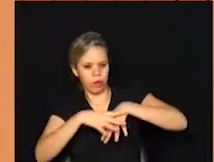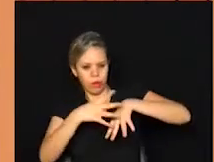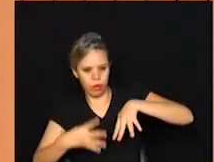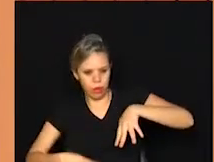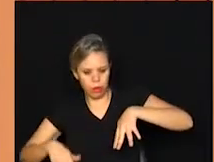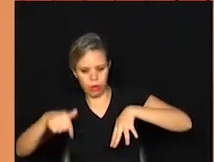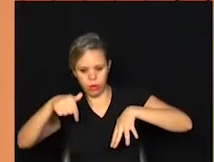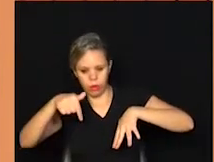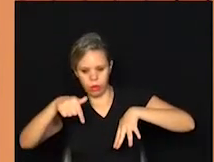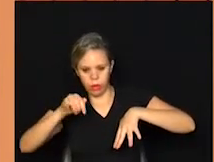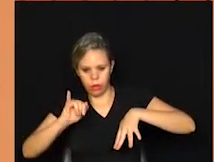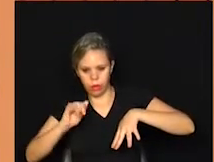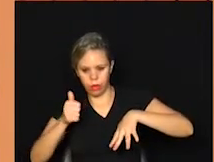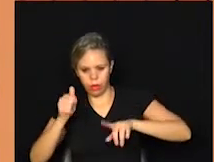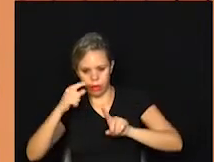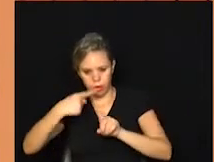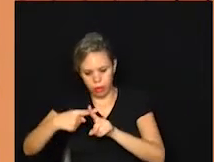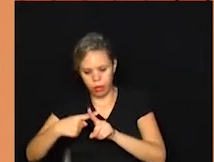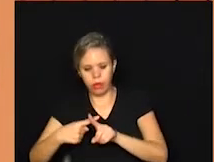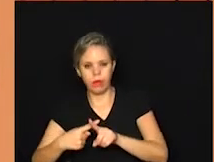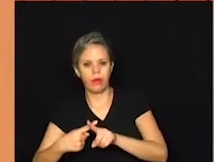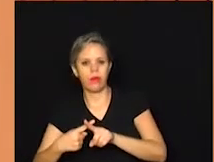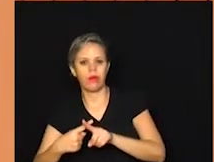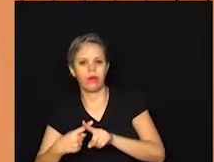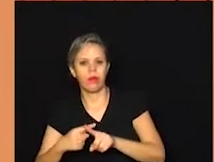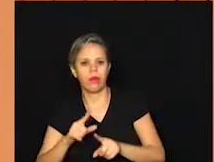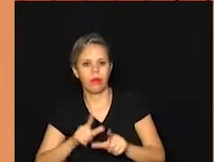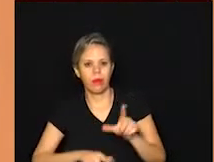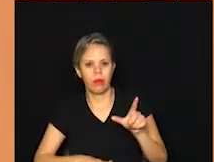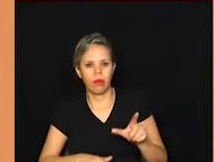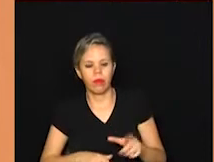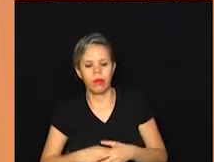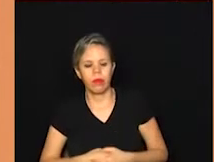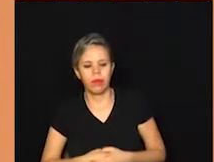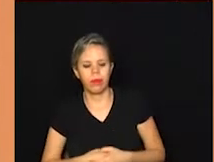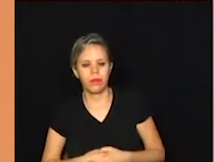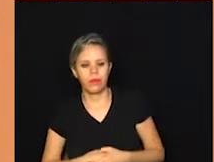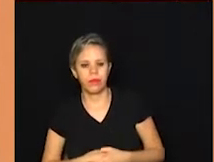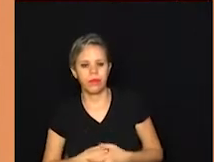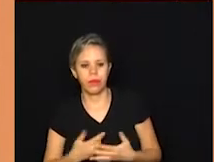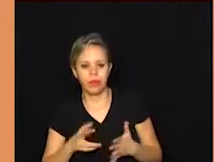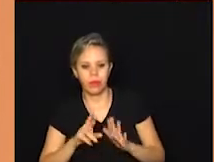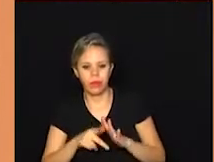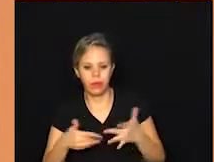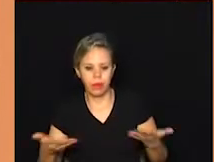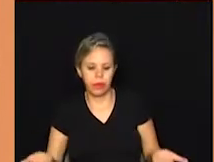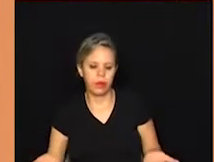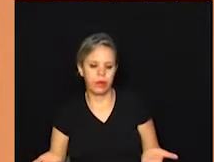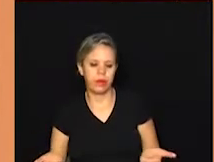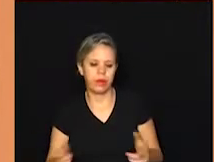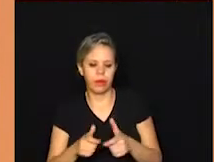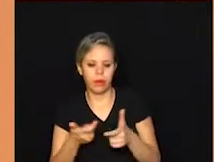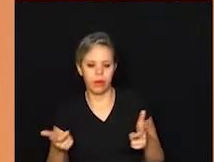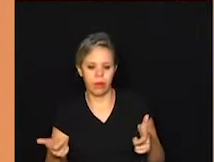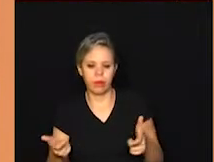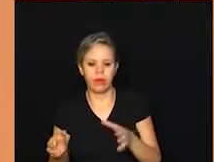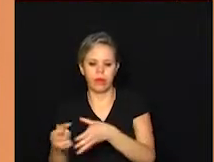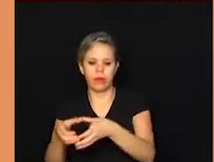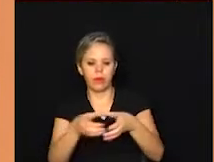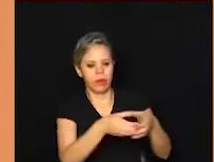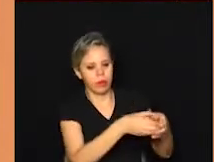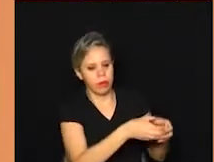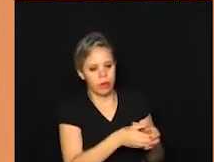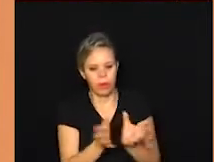LGBTQ, agora eu não lembro se tem mais uma letra, desculpa. Enfim, né? Ela abrange, ela tem